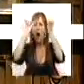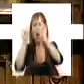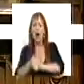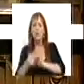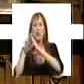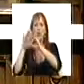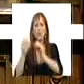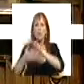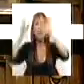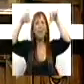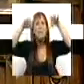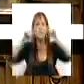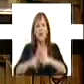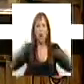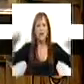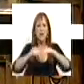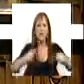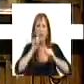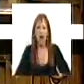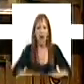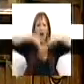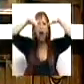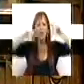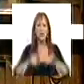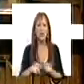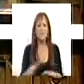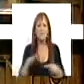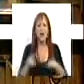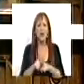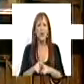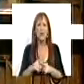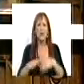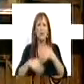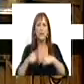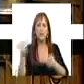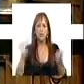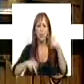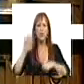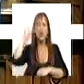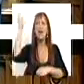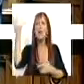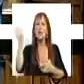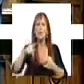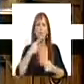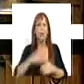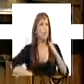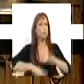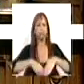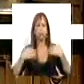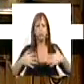nos padrões de precipitação, aumento do nível das águas e a uma maior frequência de fenómenos climáticos